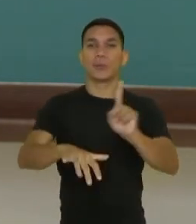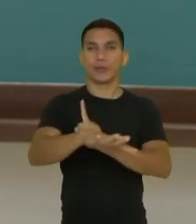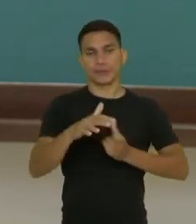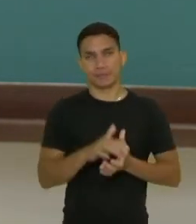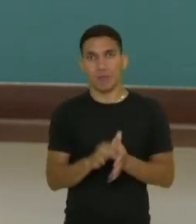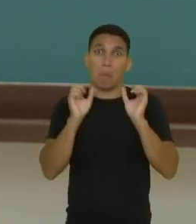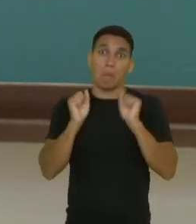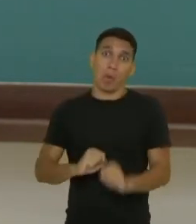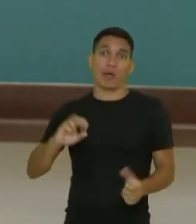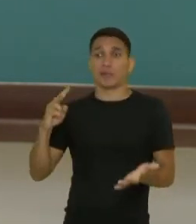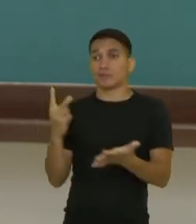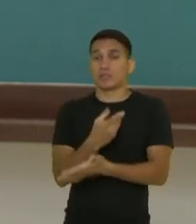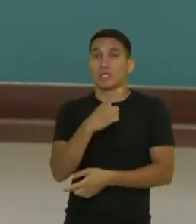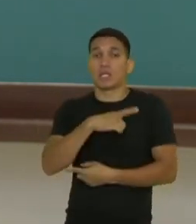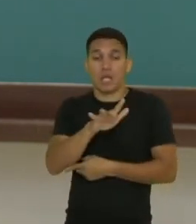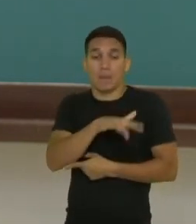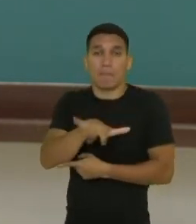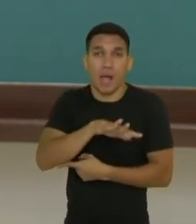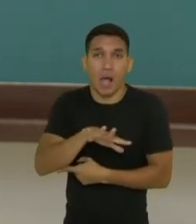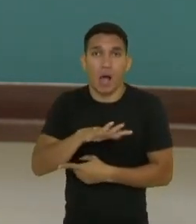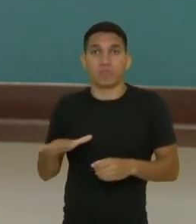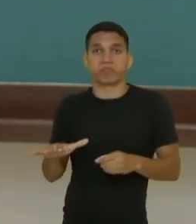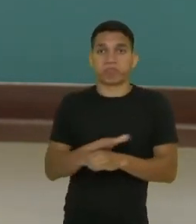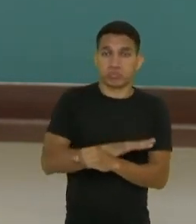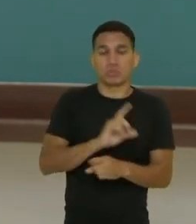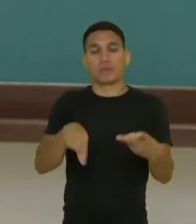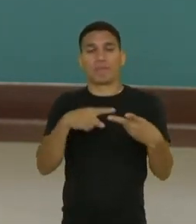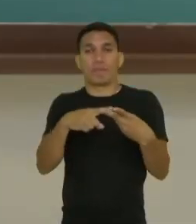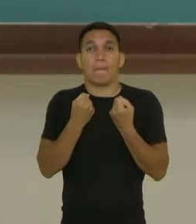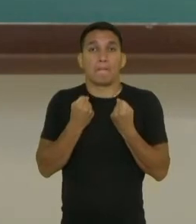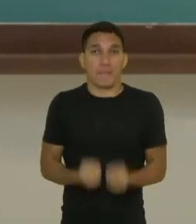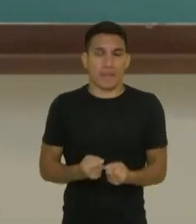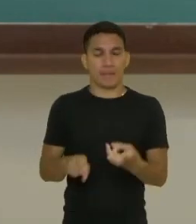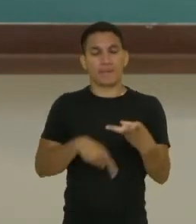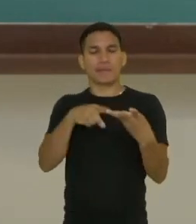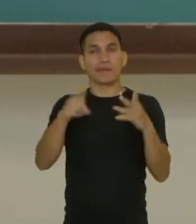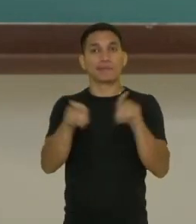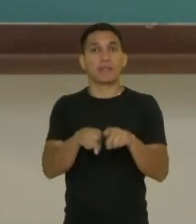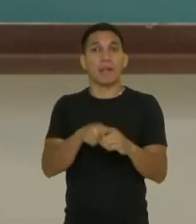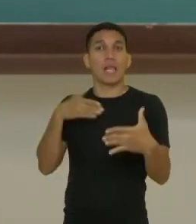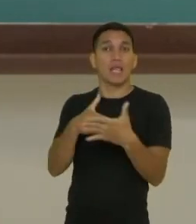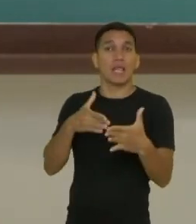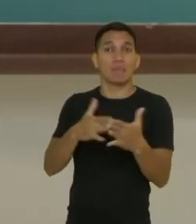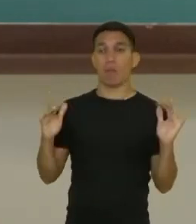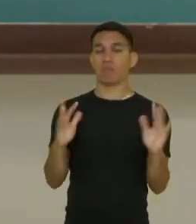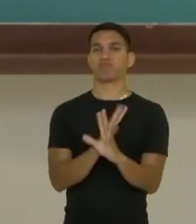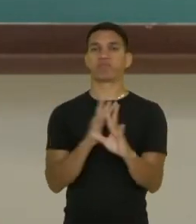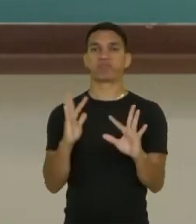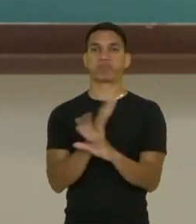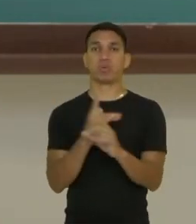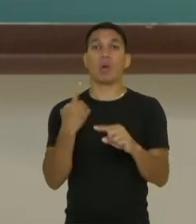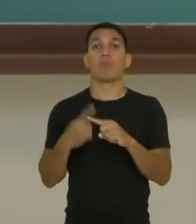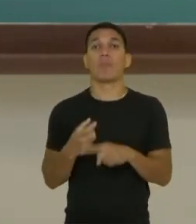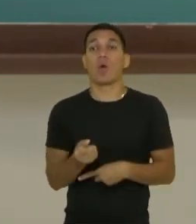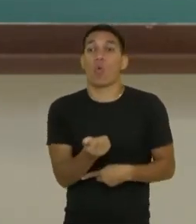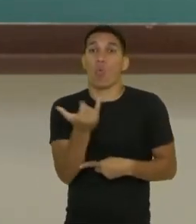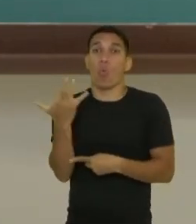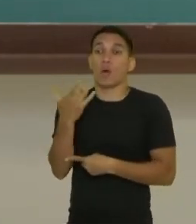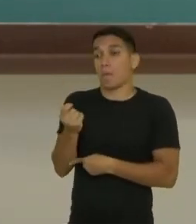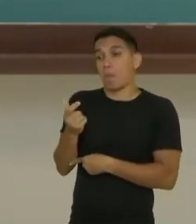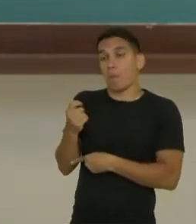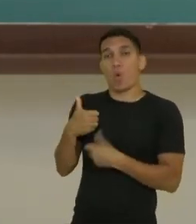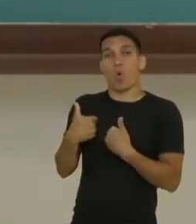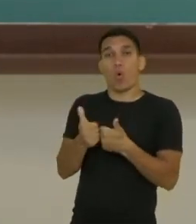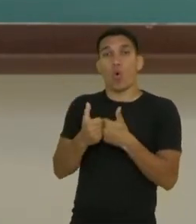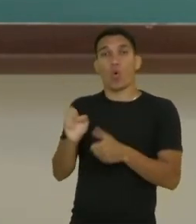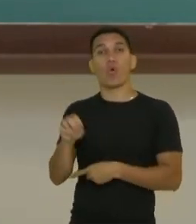ser a sobrecarga de espaço, a sobrecarga de peso, a limitação do fluxo de pessoas por causa da quantidade menor de ônibus ou